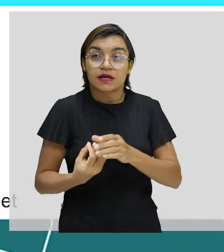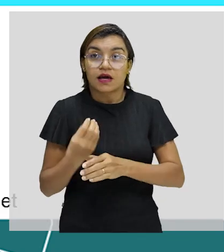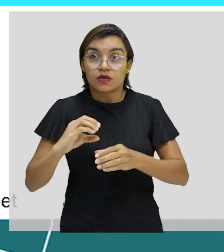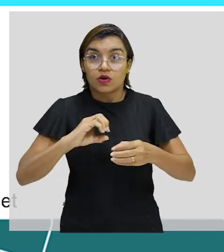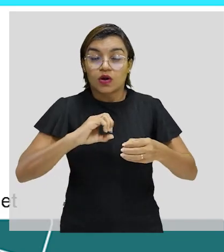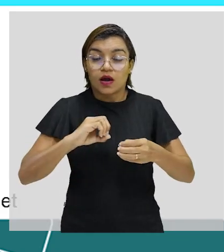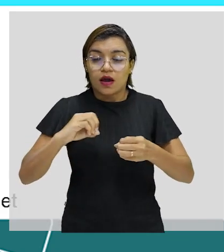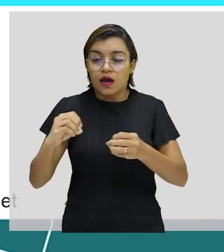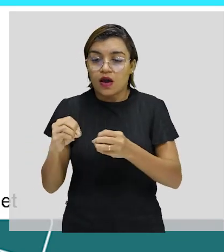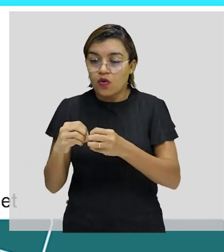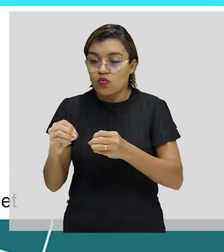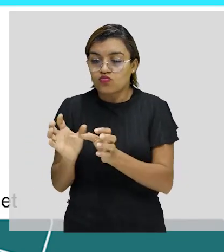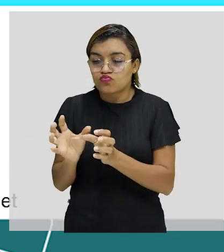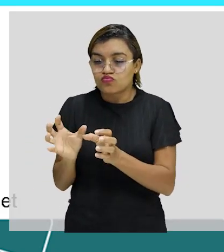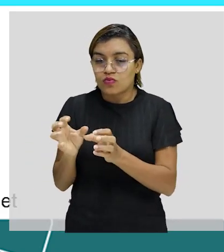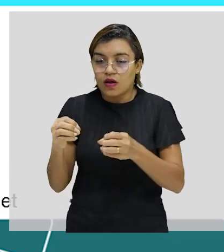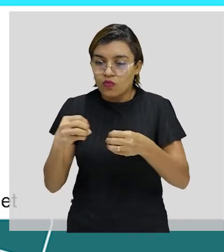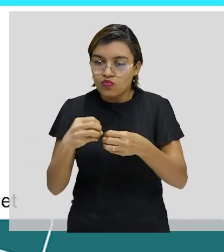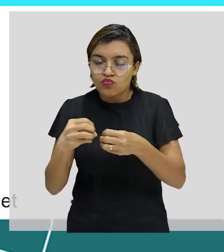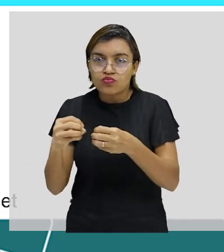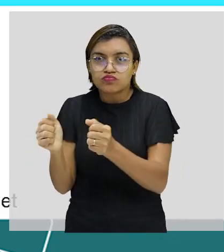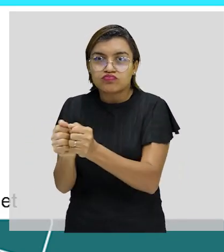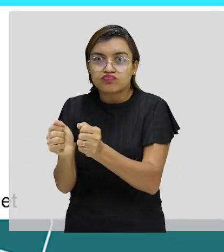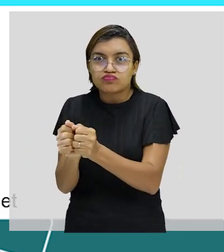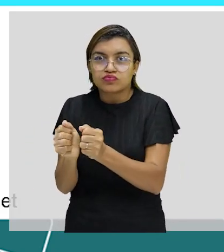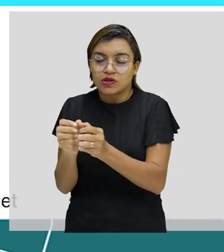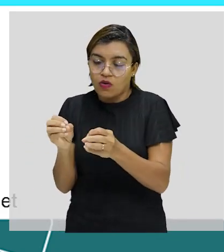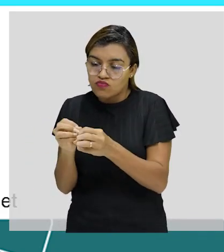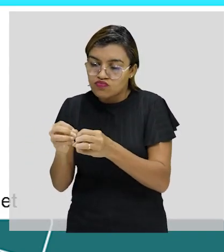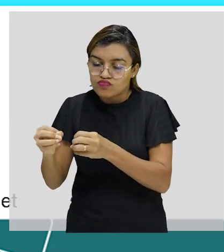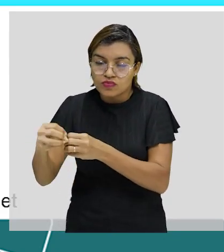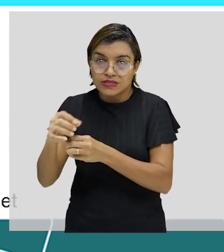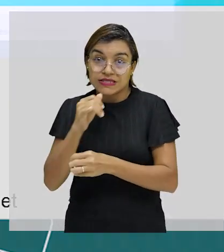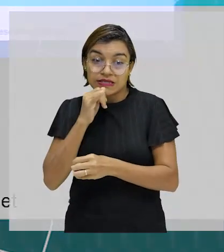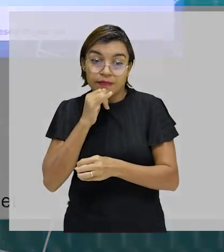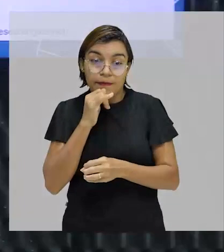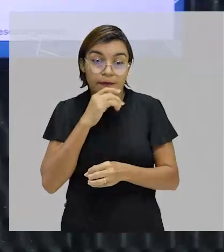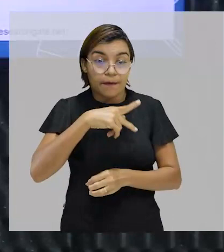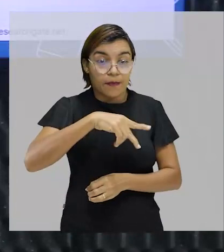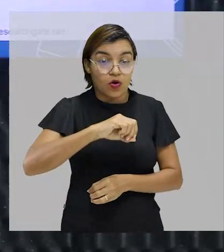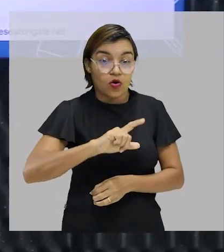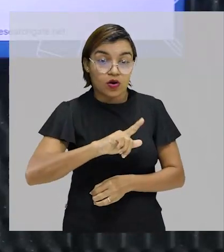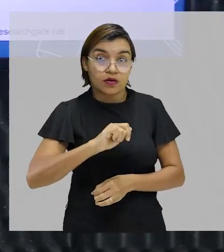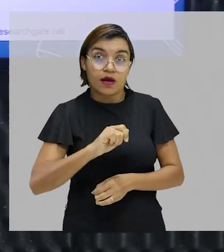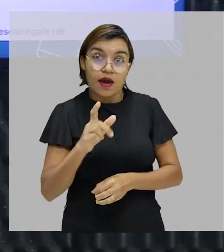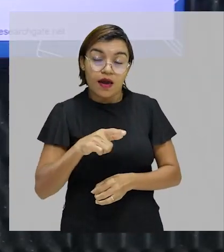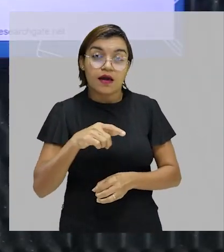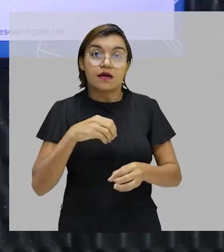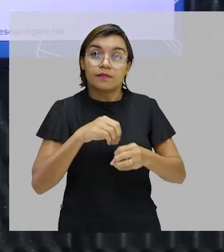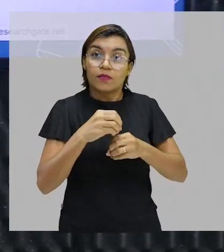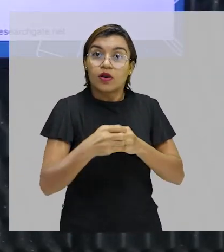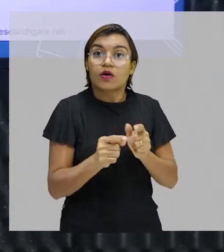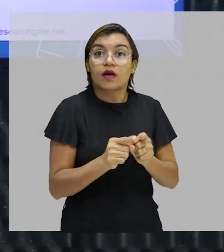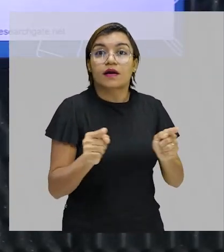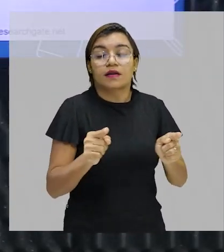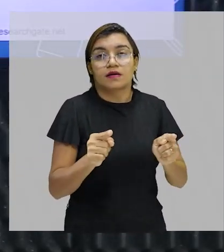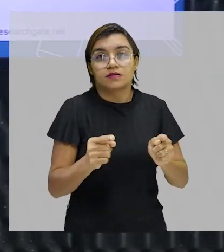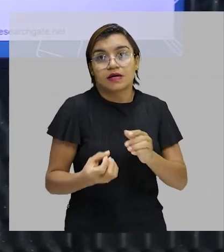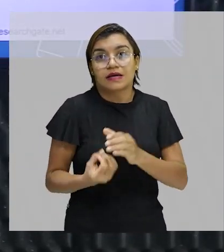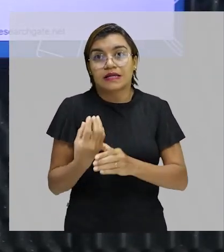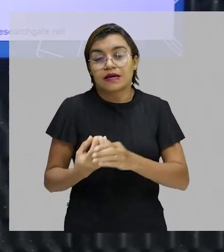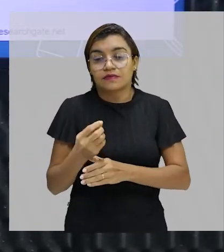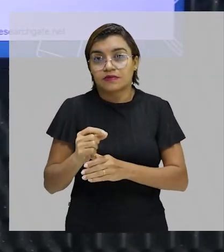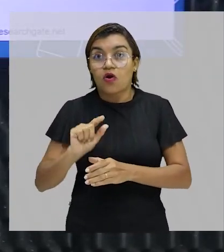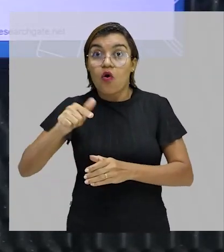um grande número de moléculas pequenas. Polímeros são compostos grandes, gerado a partir da união